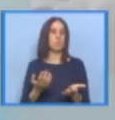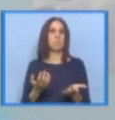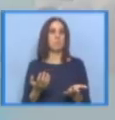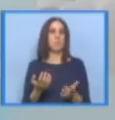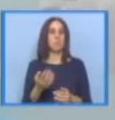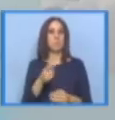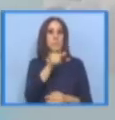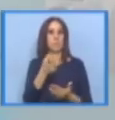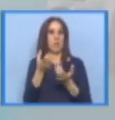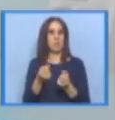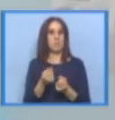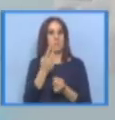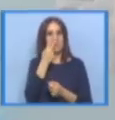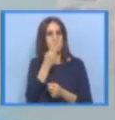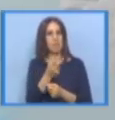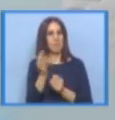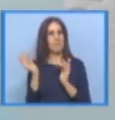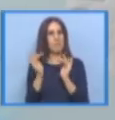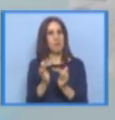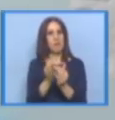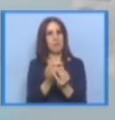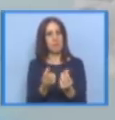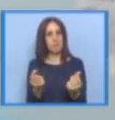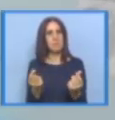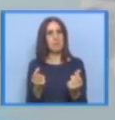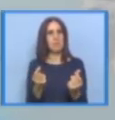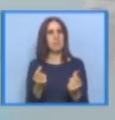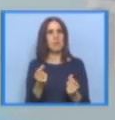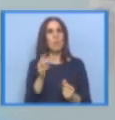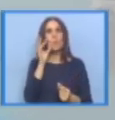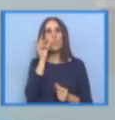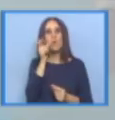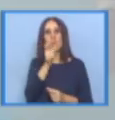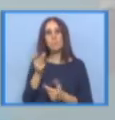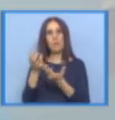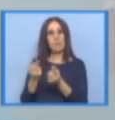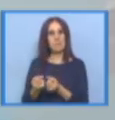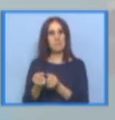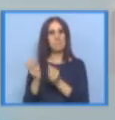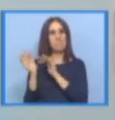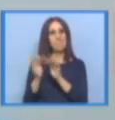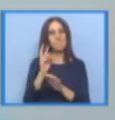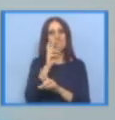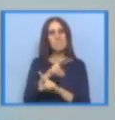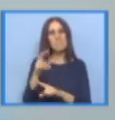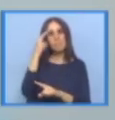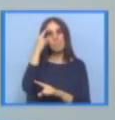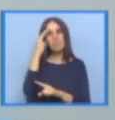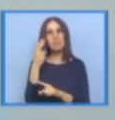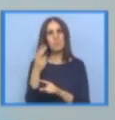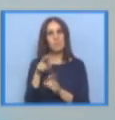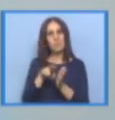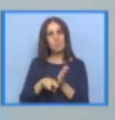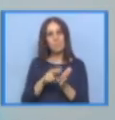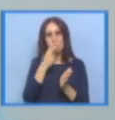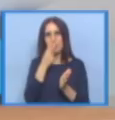onde muita gente vai visitar e rezar. Há muitos húngaros até que visitam, se deslocam à Madeira para visitar o seu túmulo.